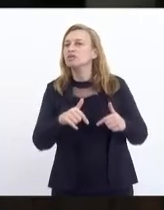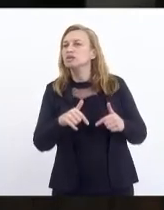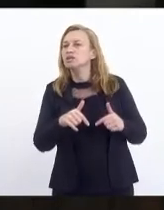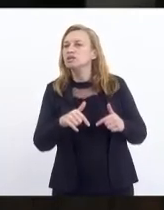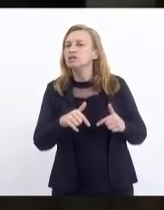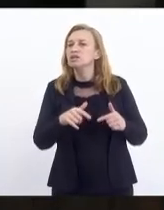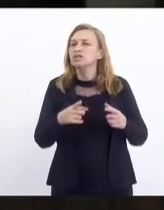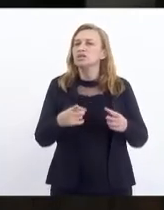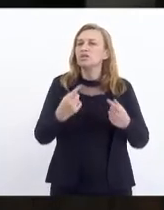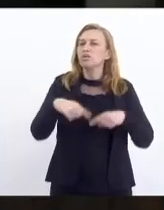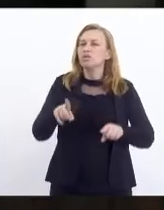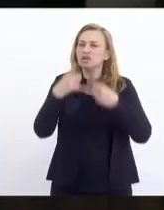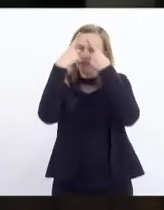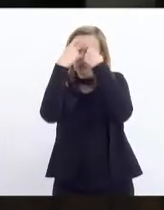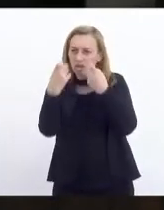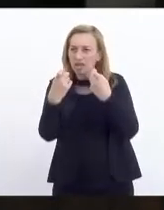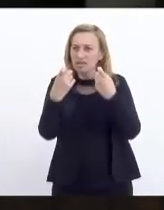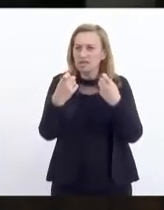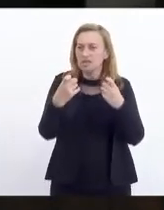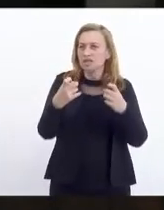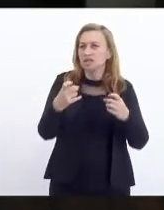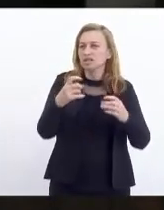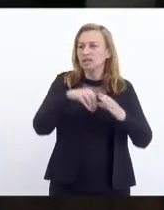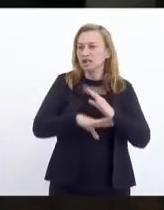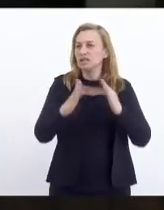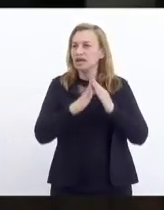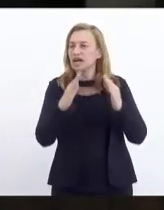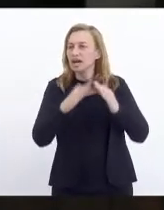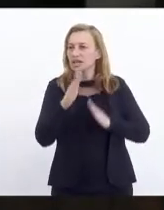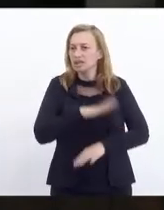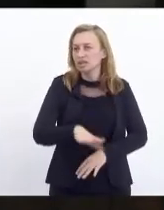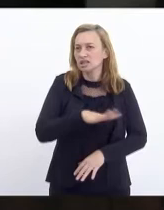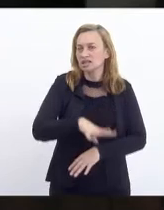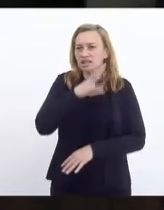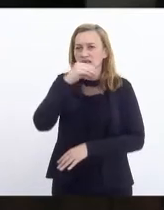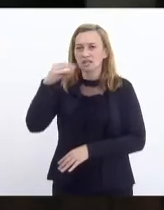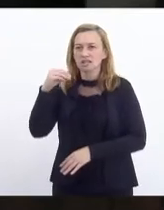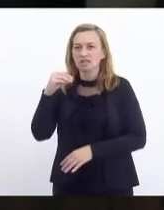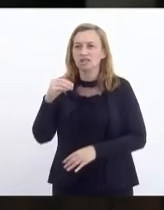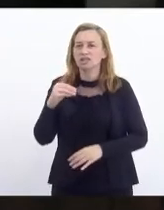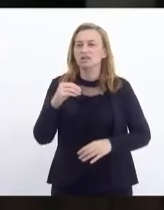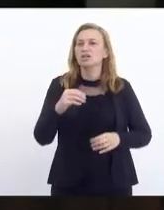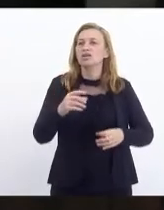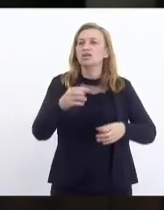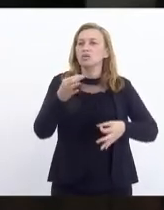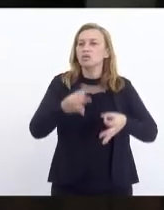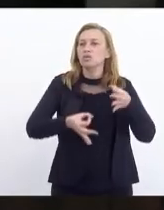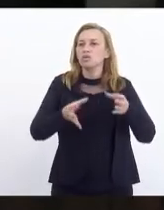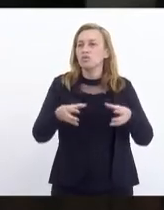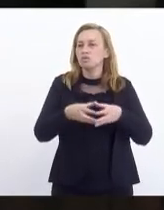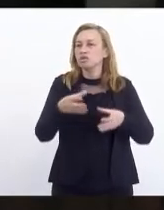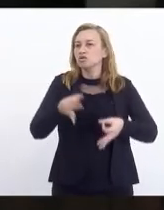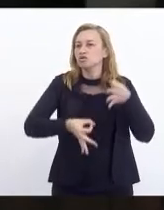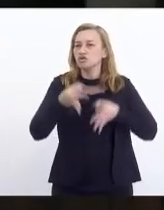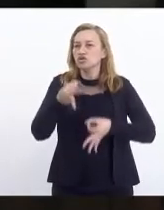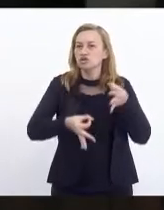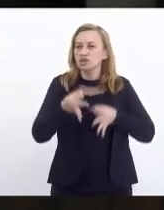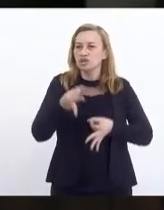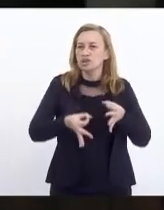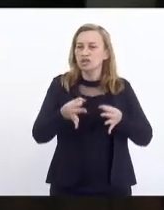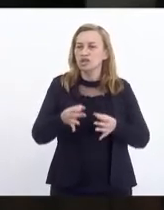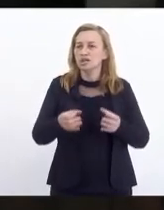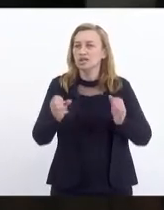de Violência Doméstica contra Crianças e Adolescentes. Pendente de pareceres das comissões de Constituição e Justiça de Assuntos da Criança, Adolescente e do